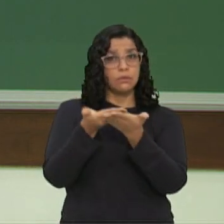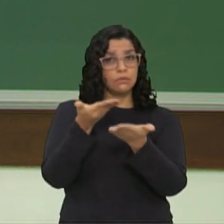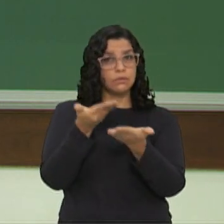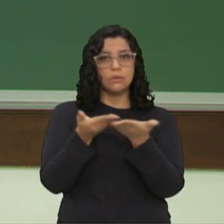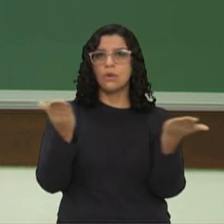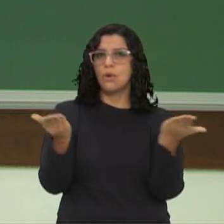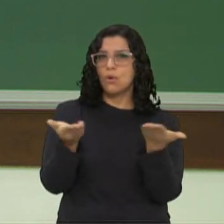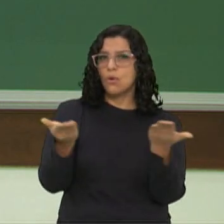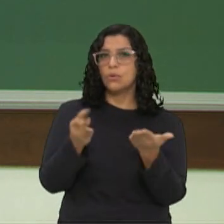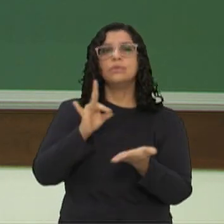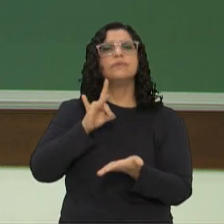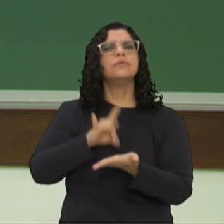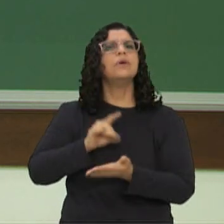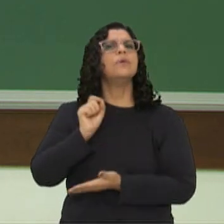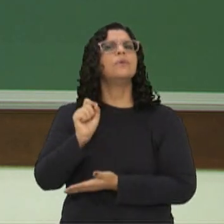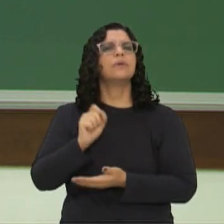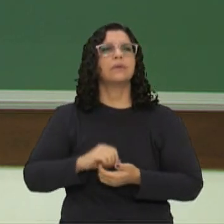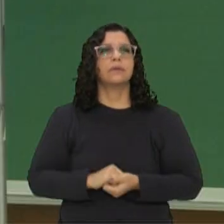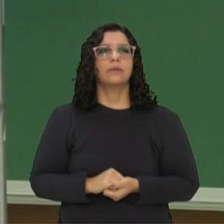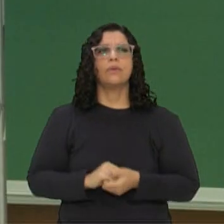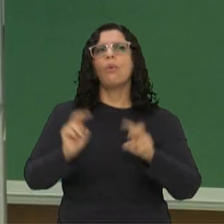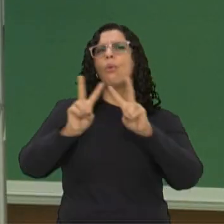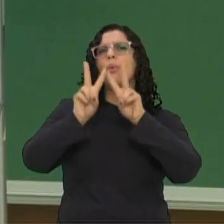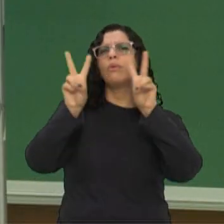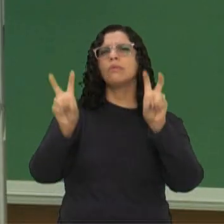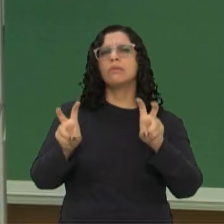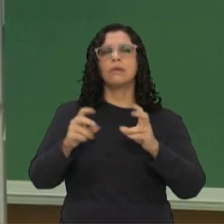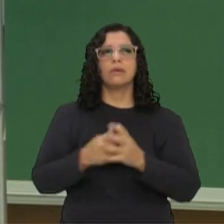hoje, propriamente dito, que é o assunto